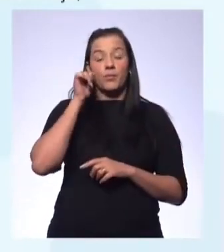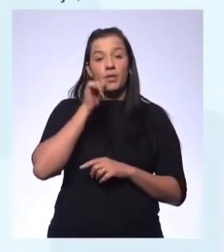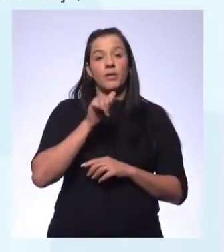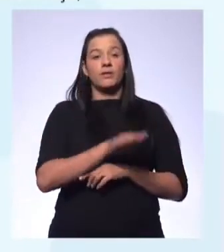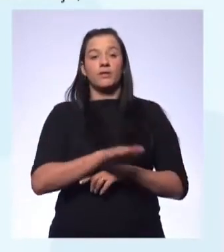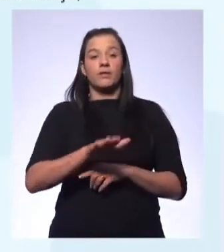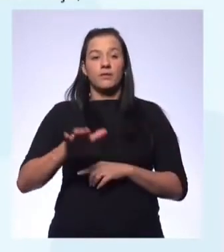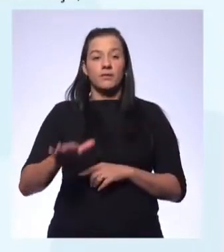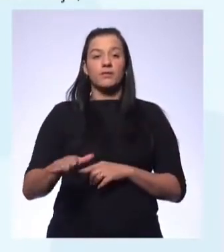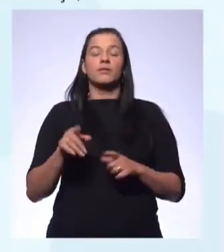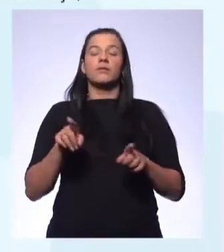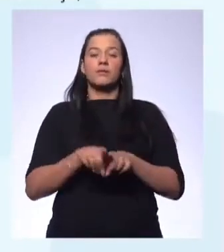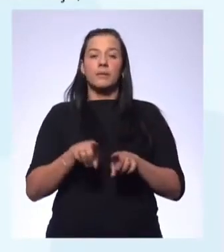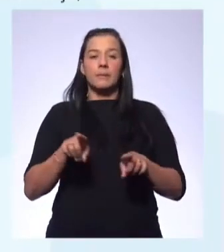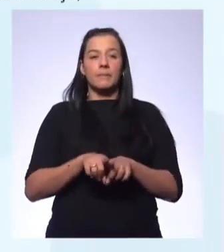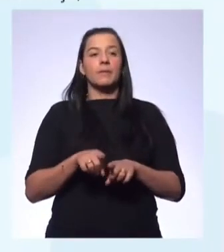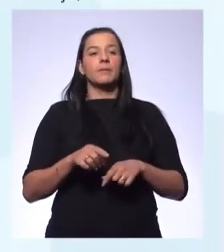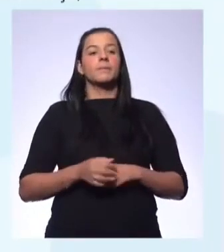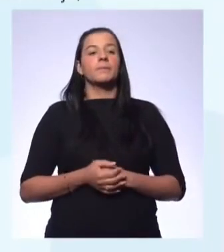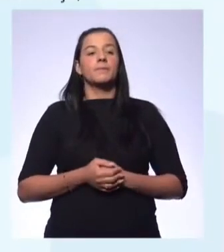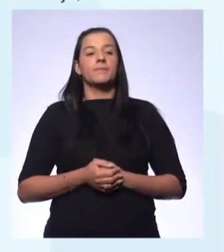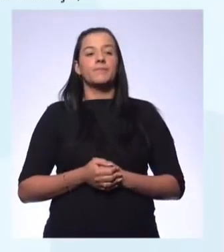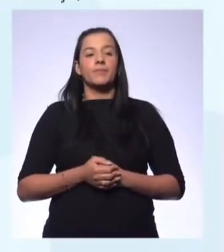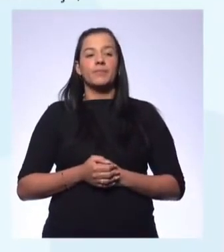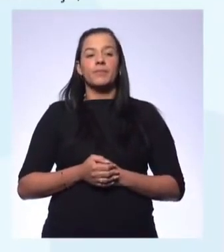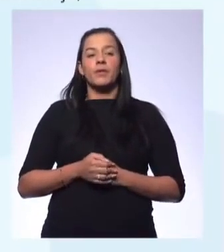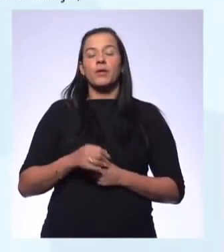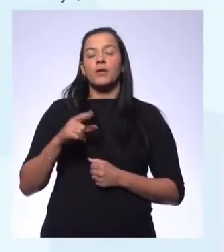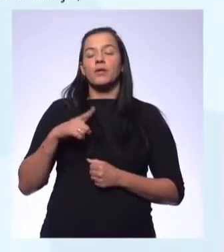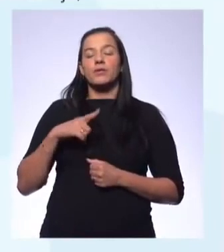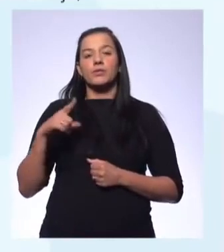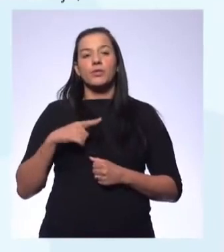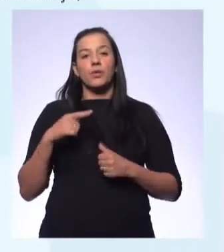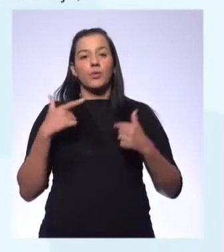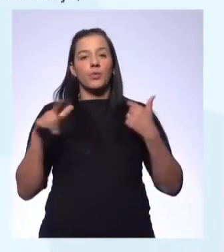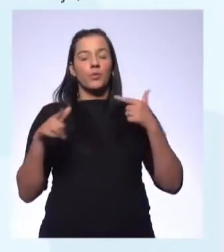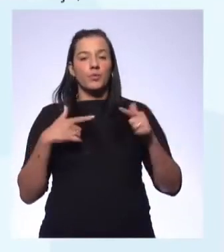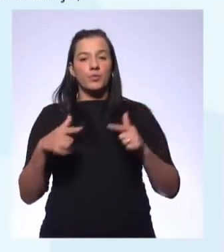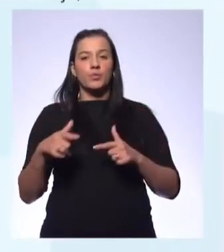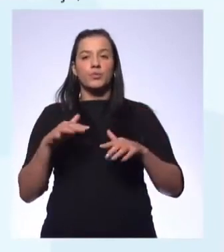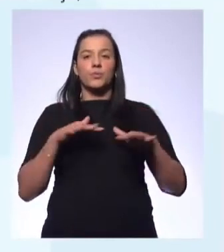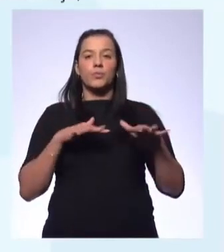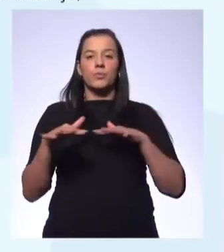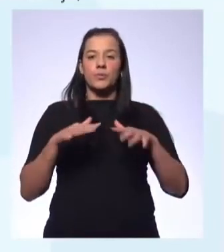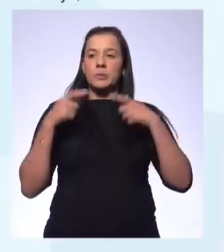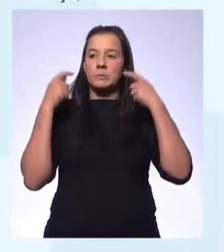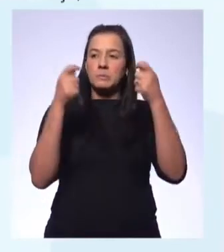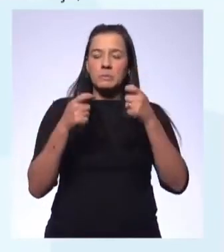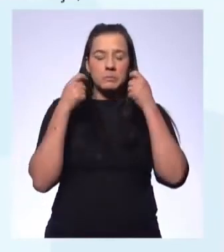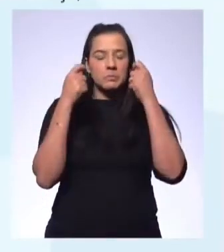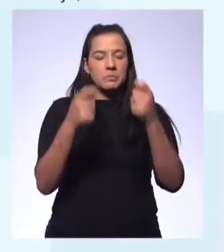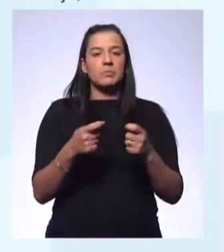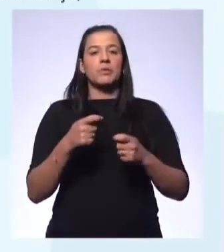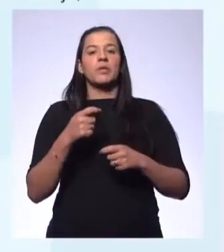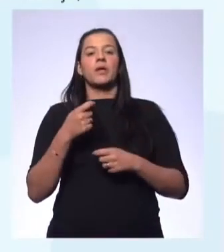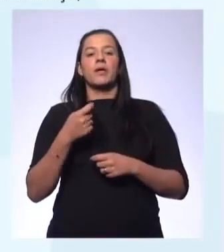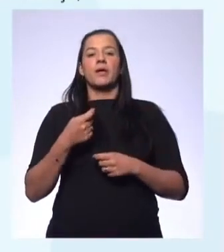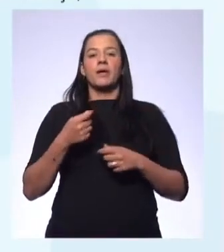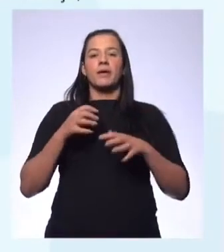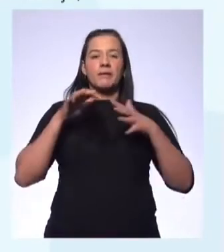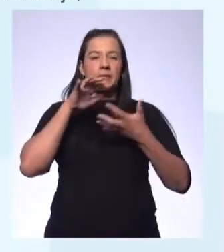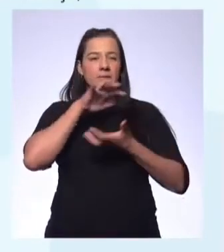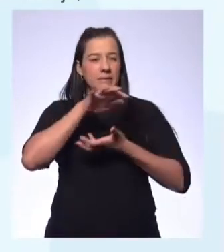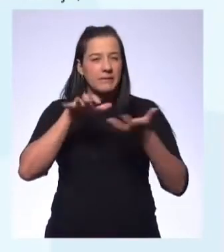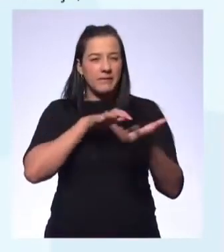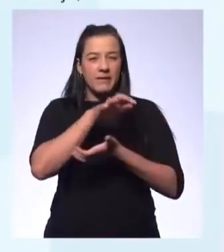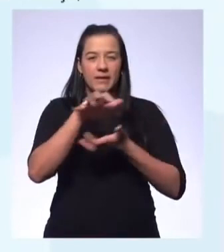como eu comentei, formas, né, de movimentos de trabalhadores, protestos, greves, qualquer tipo